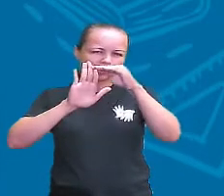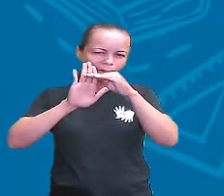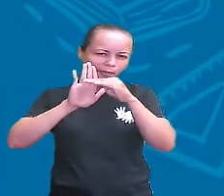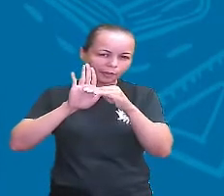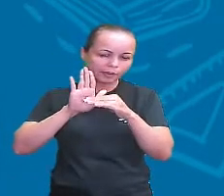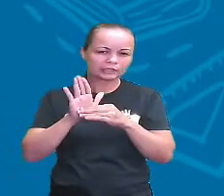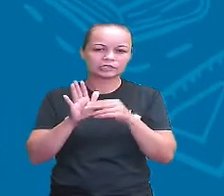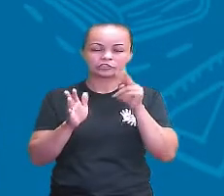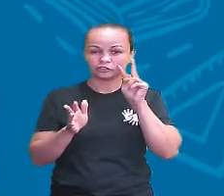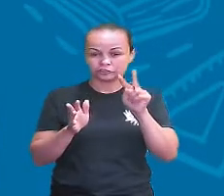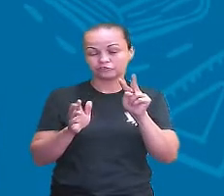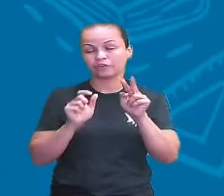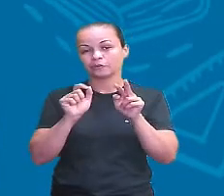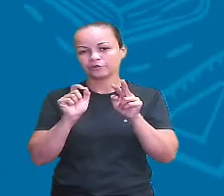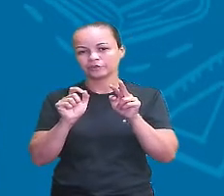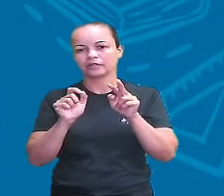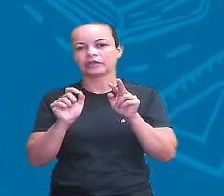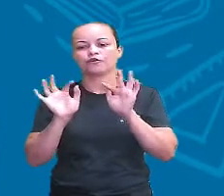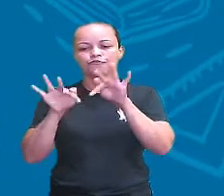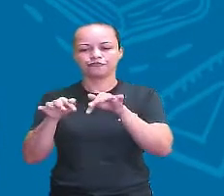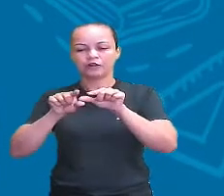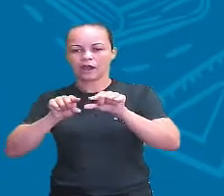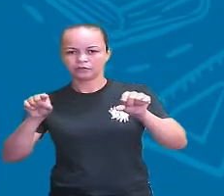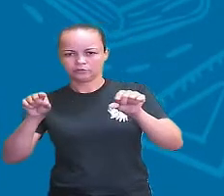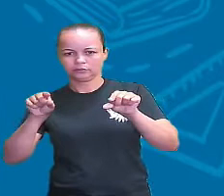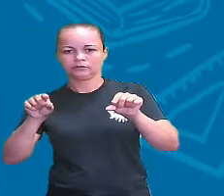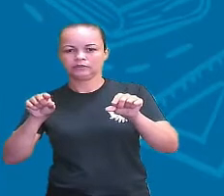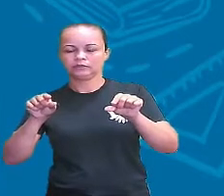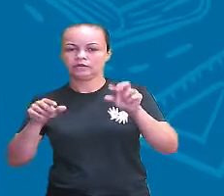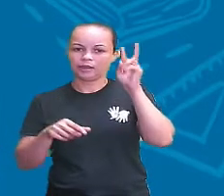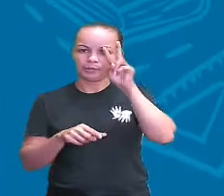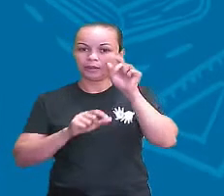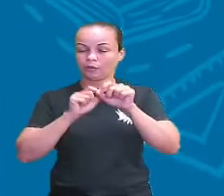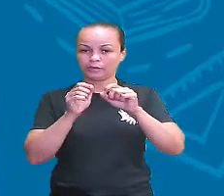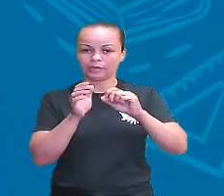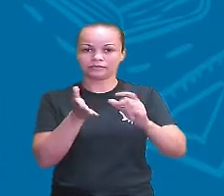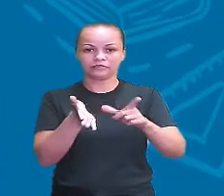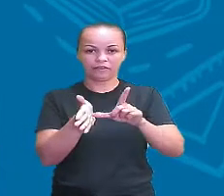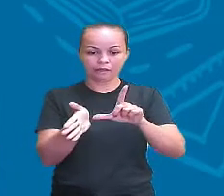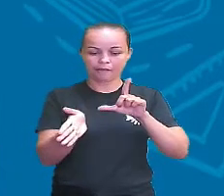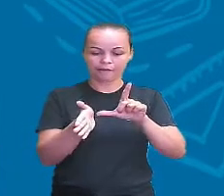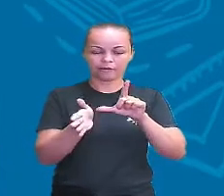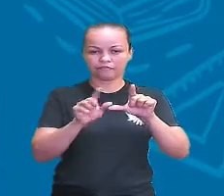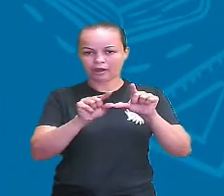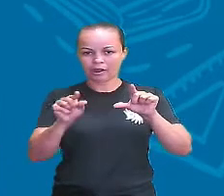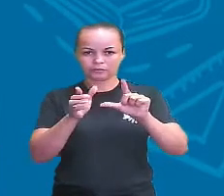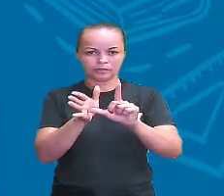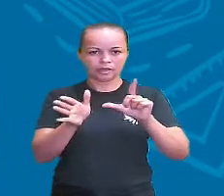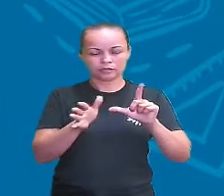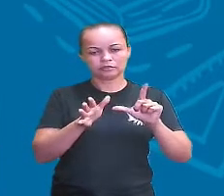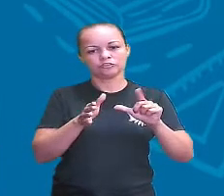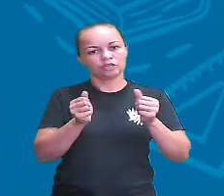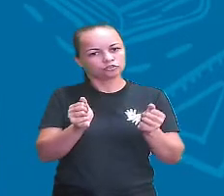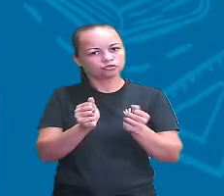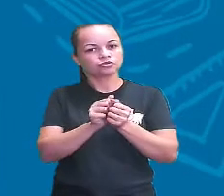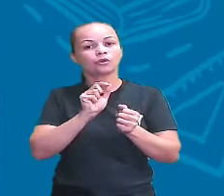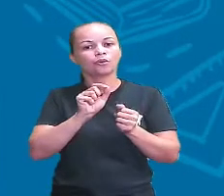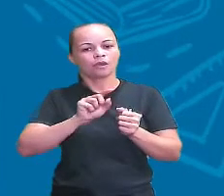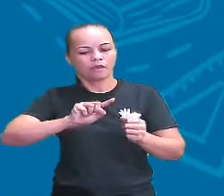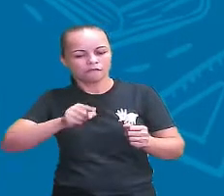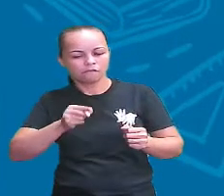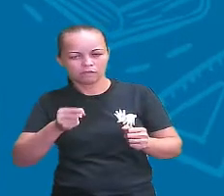muito no final de frase. E vale relembrar, se estiver no início, vai estar sempre acompanhada por vírgula.